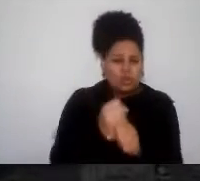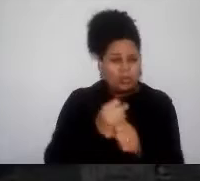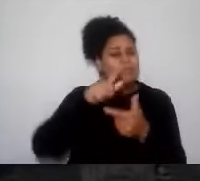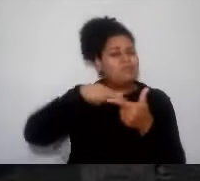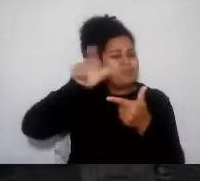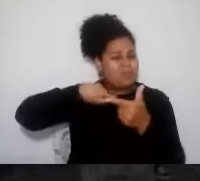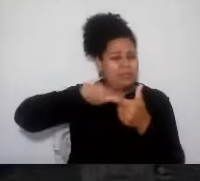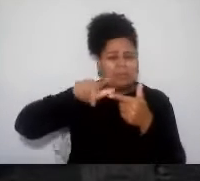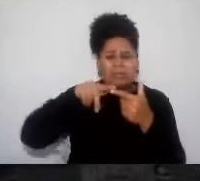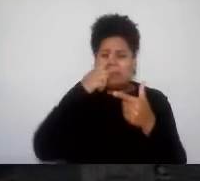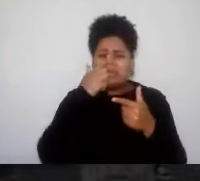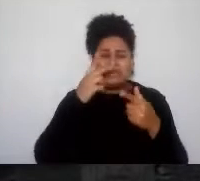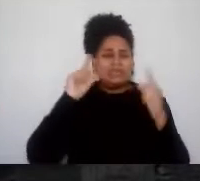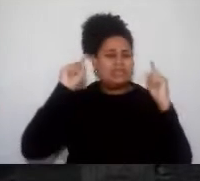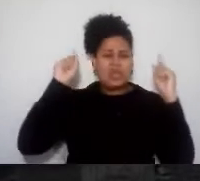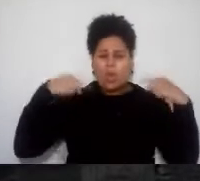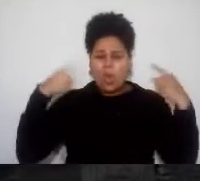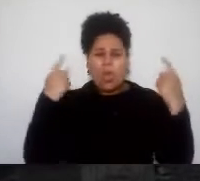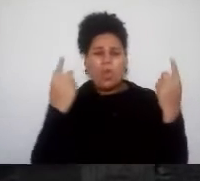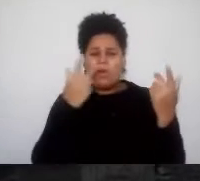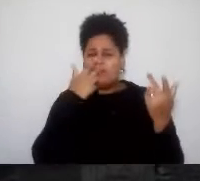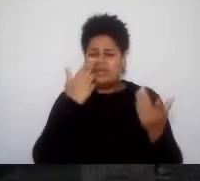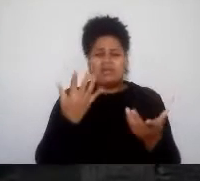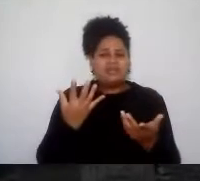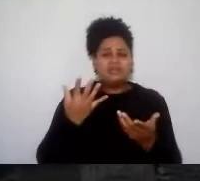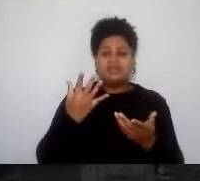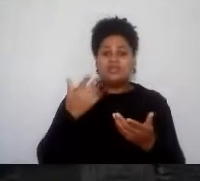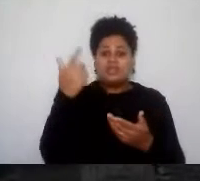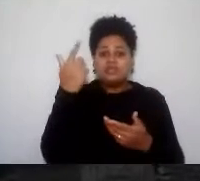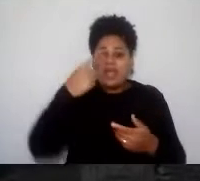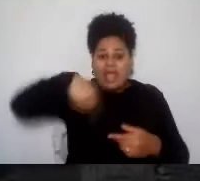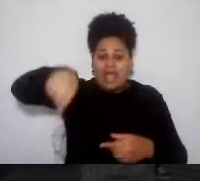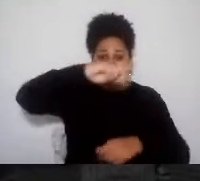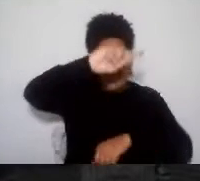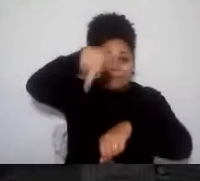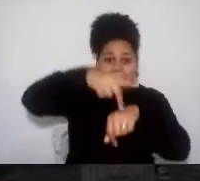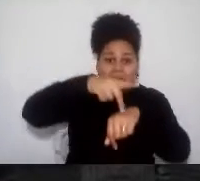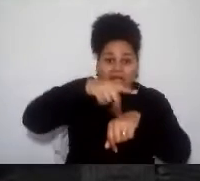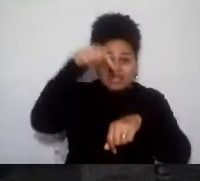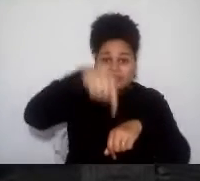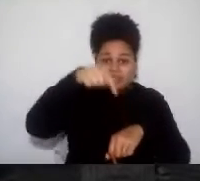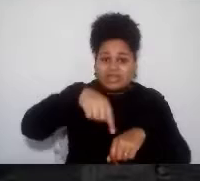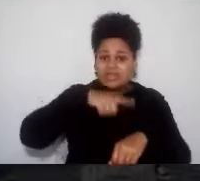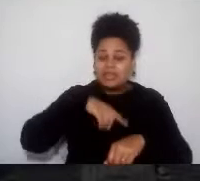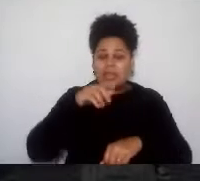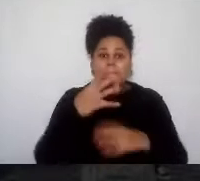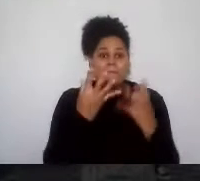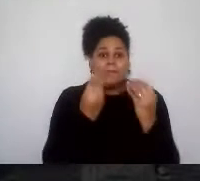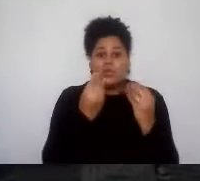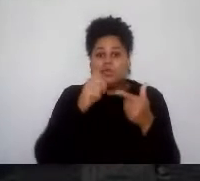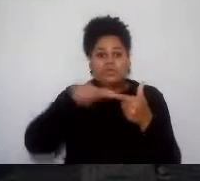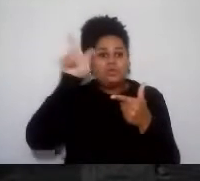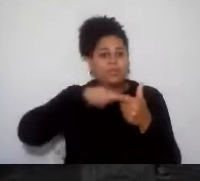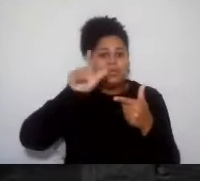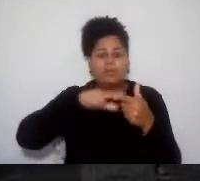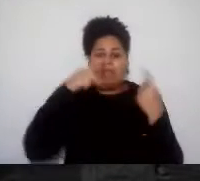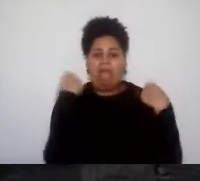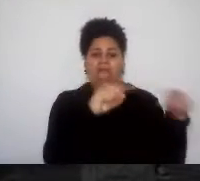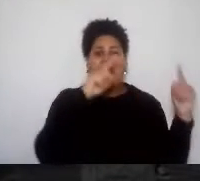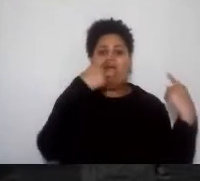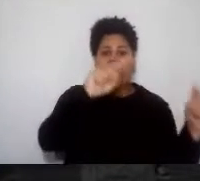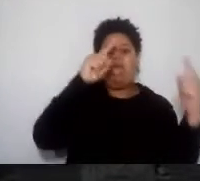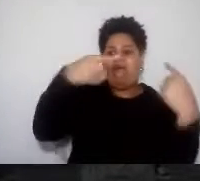de que não tem registro no país de tantos ataques. O João Guilherme lembrou bem, a